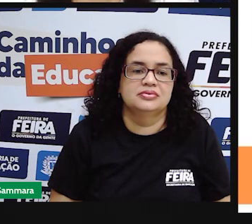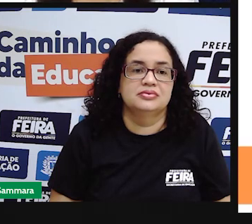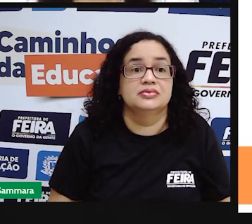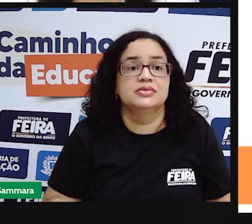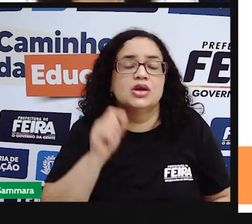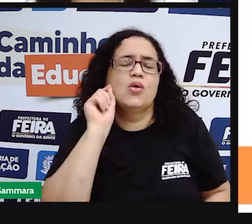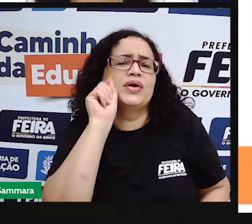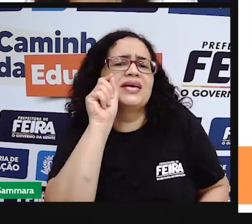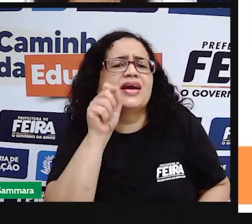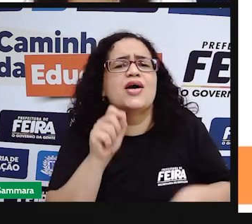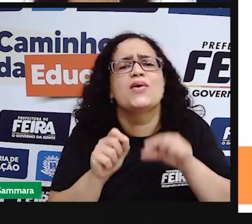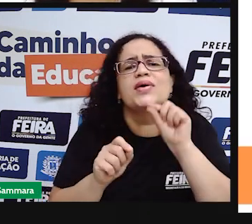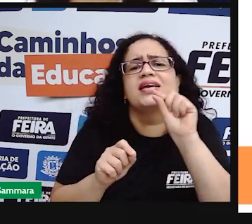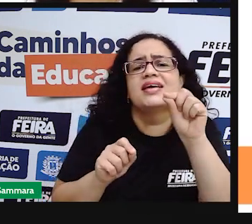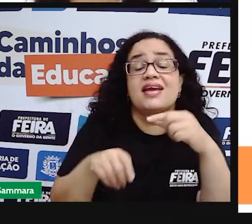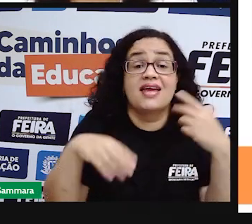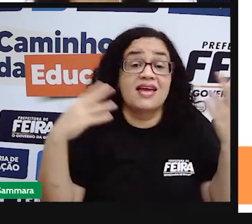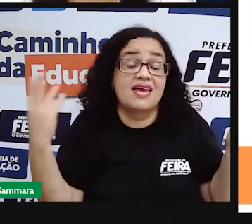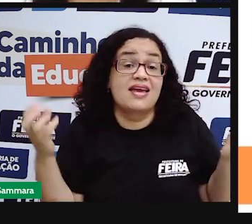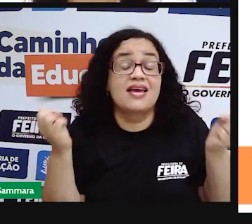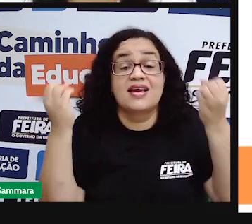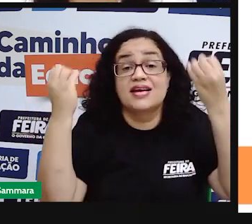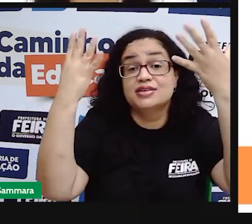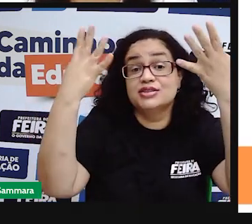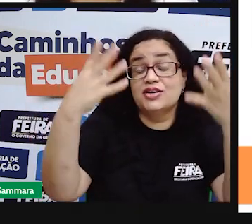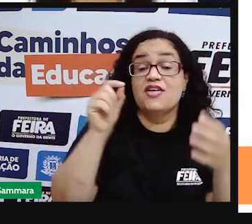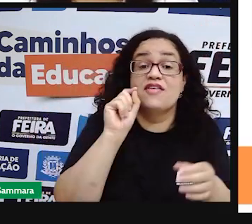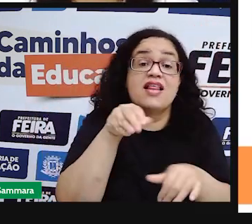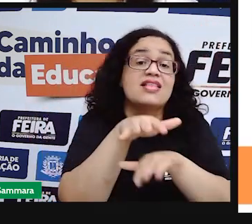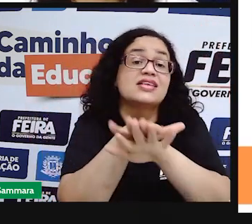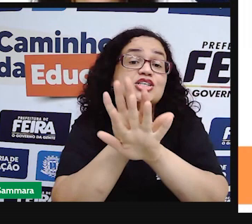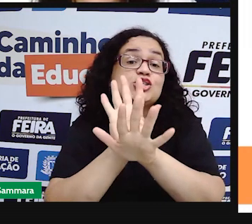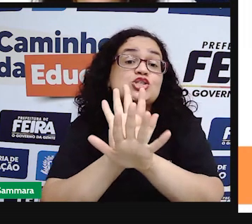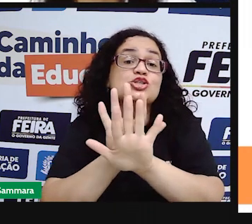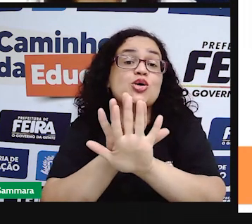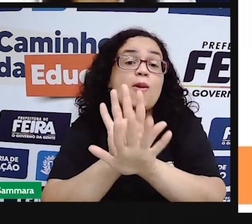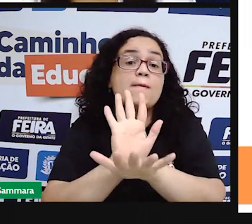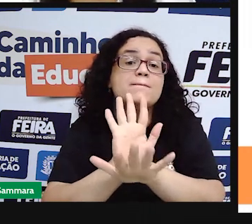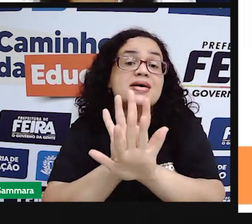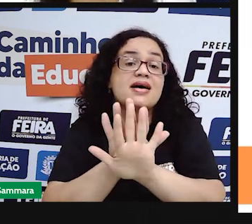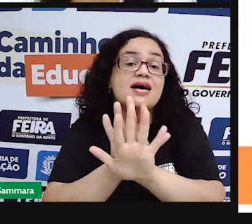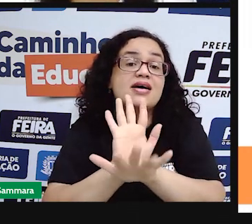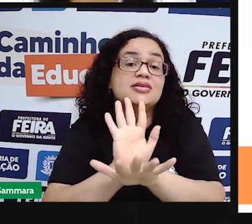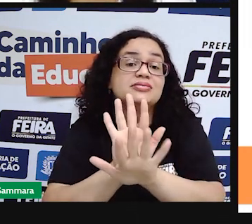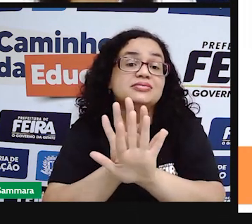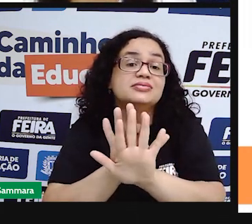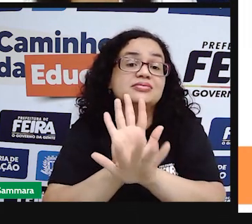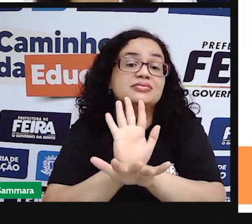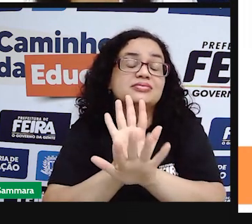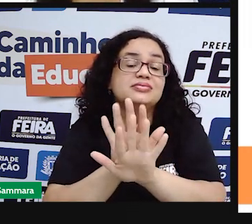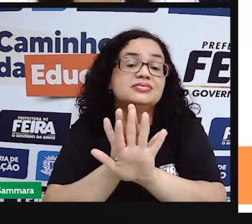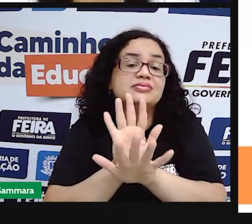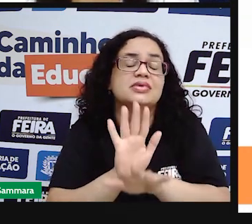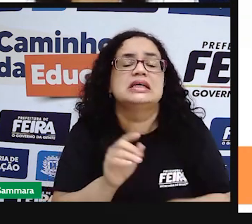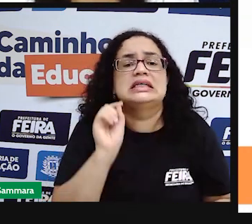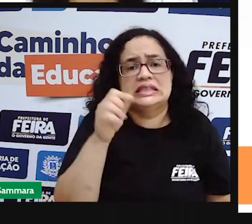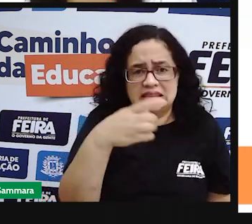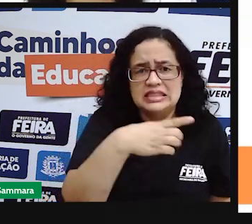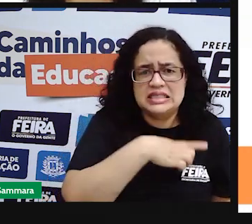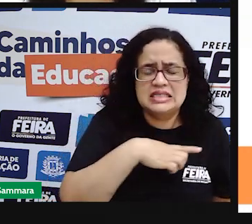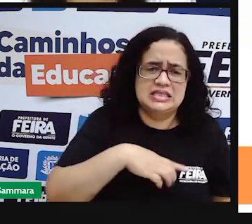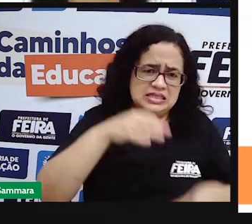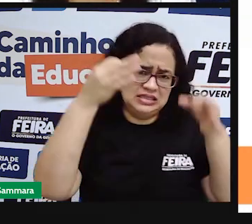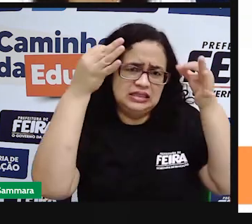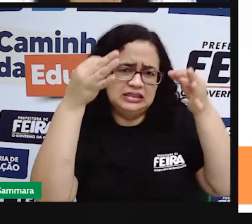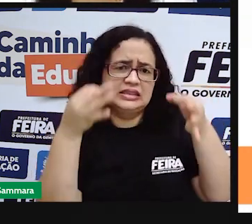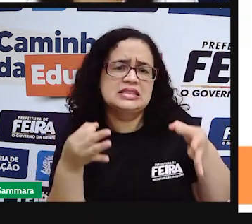O que é? Estamos falando da sombra. Isso mesmo. Tenho certeza que a sombra é